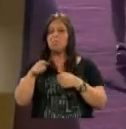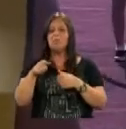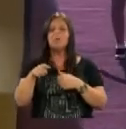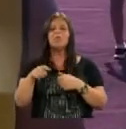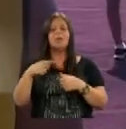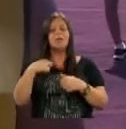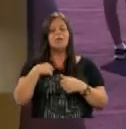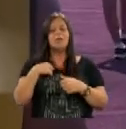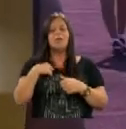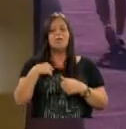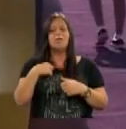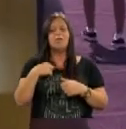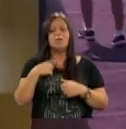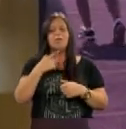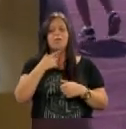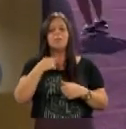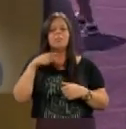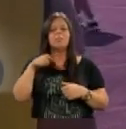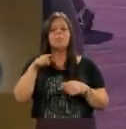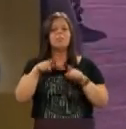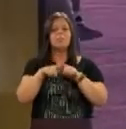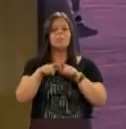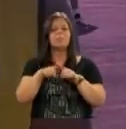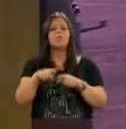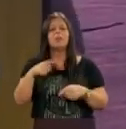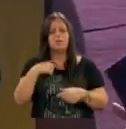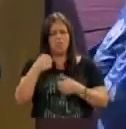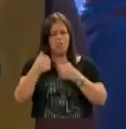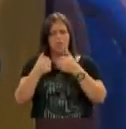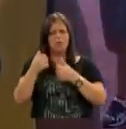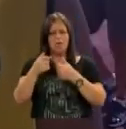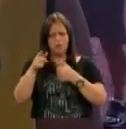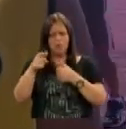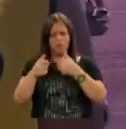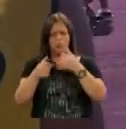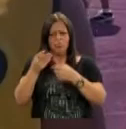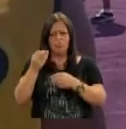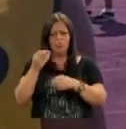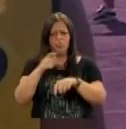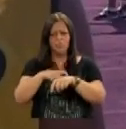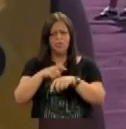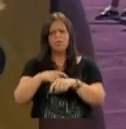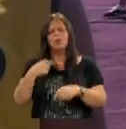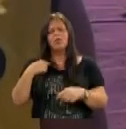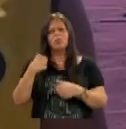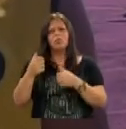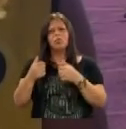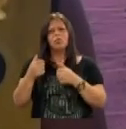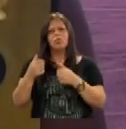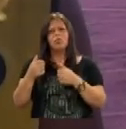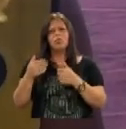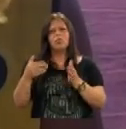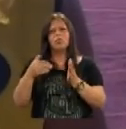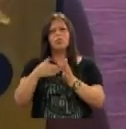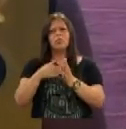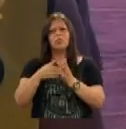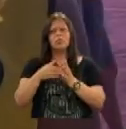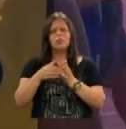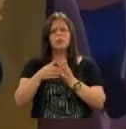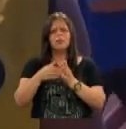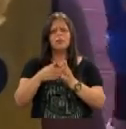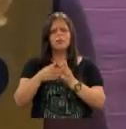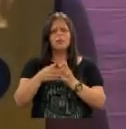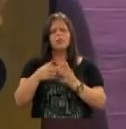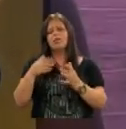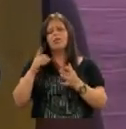do futebol há muito tempo joguei bem mas a jovem de origem humilde mas de outra